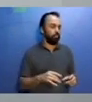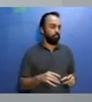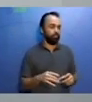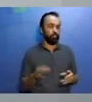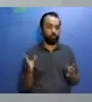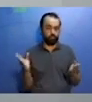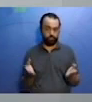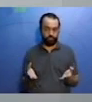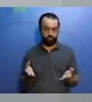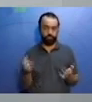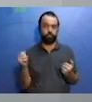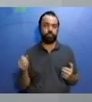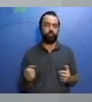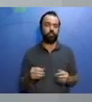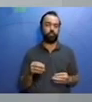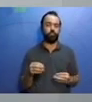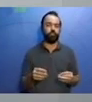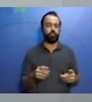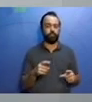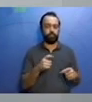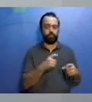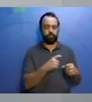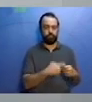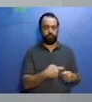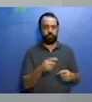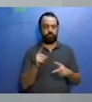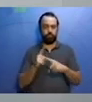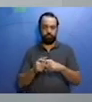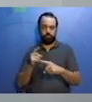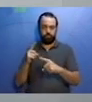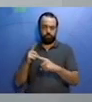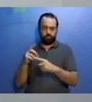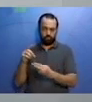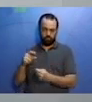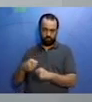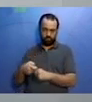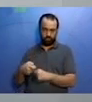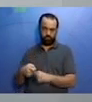falar sobre misturas de sólidos em outros sólidos.